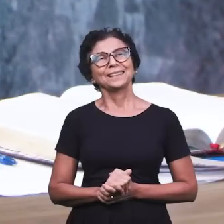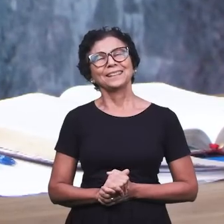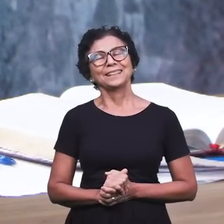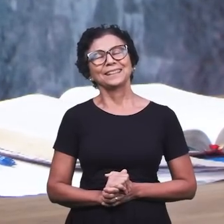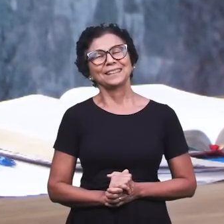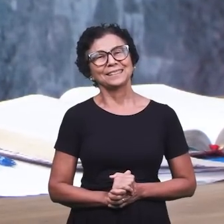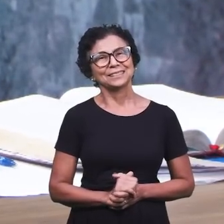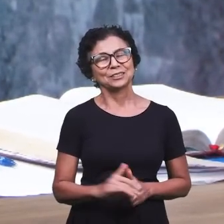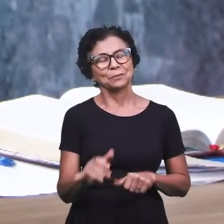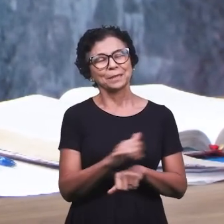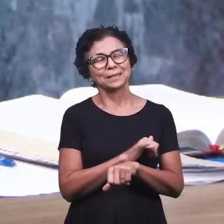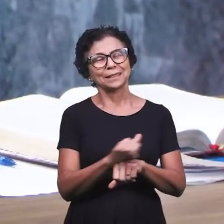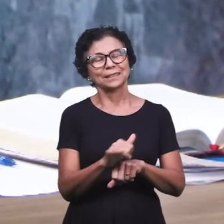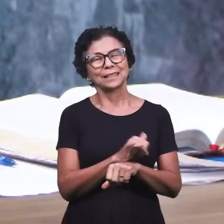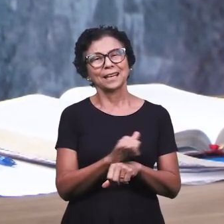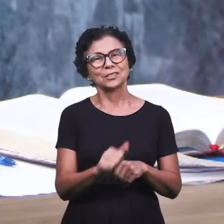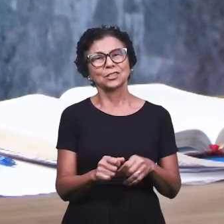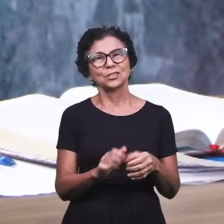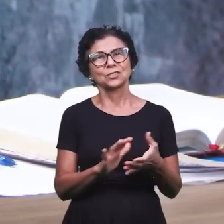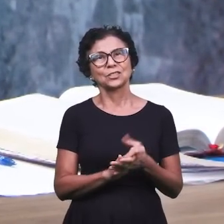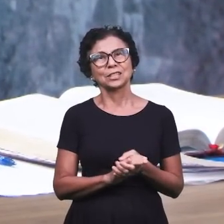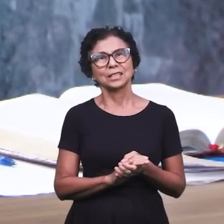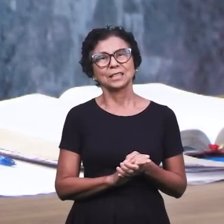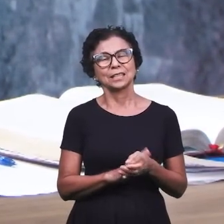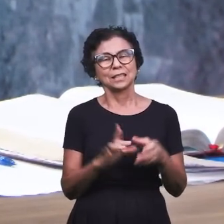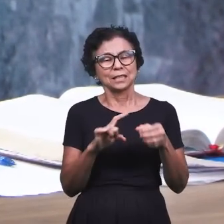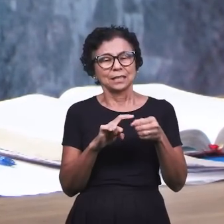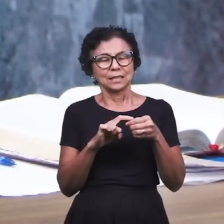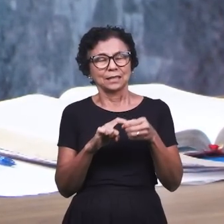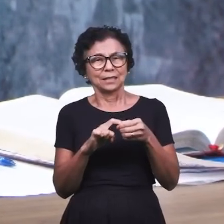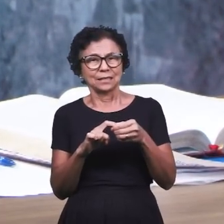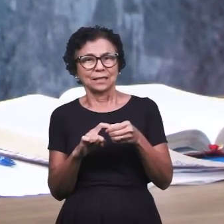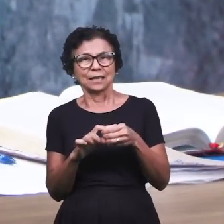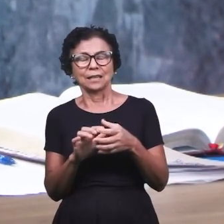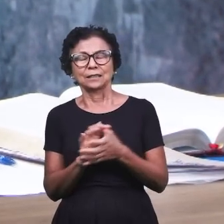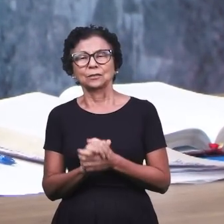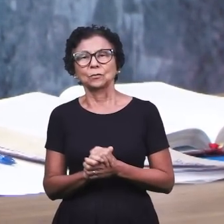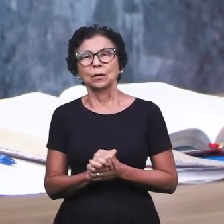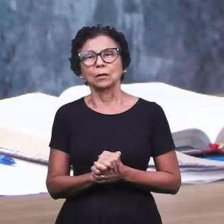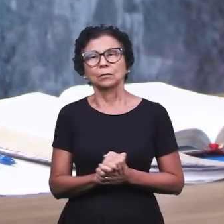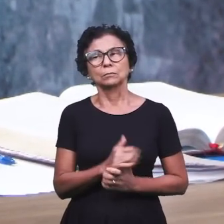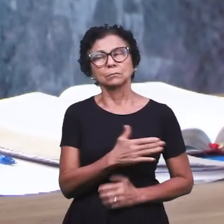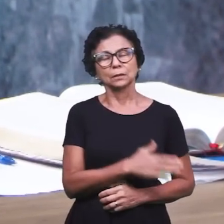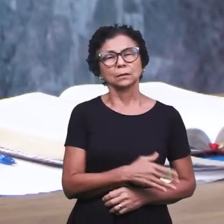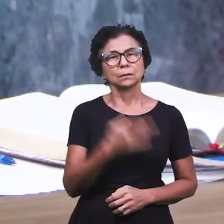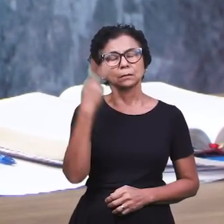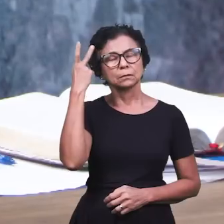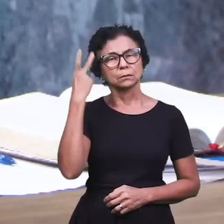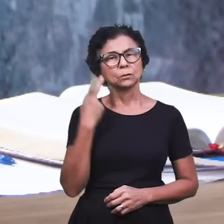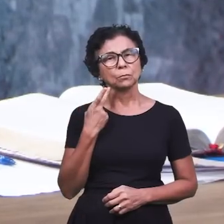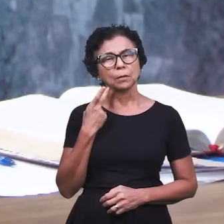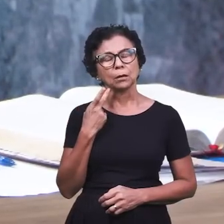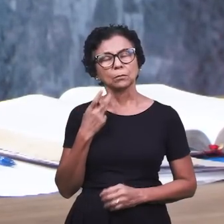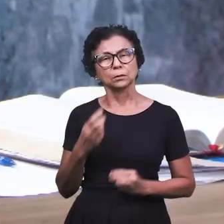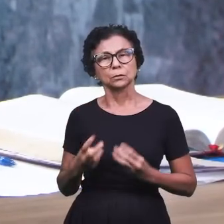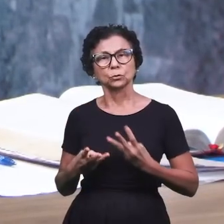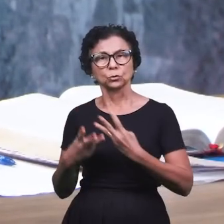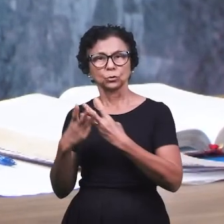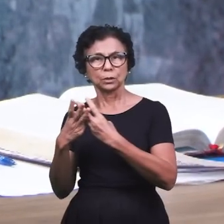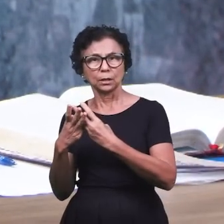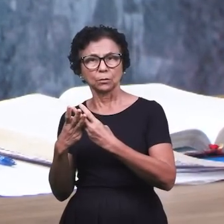essa atividade. No caso ali de Israel, da Palestina, era comum que judeus, pessoas do próprio povo judeu,